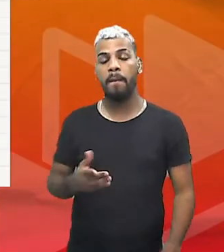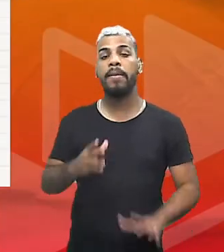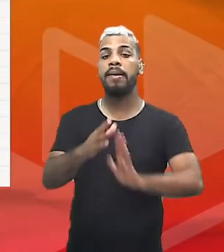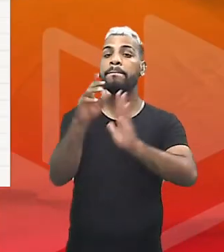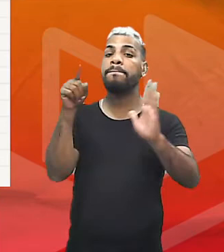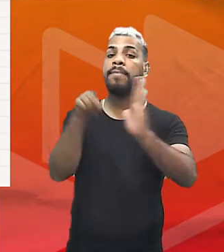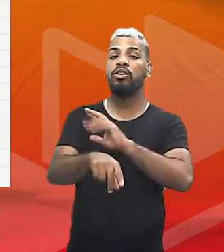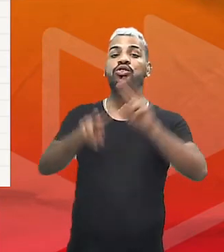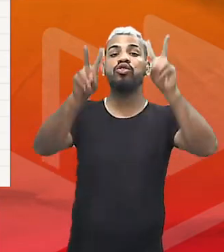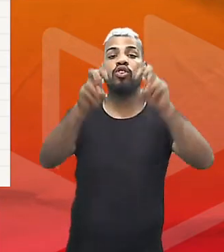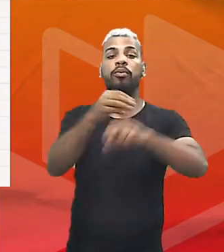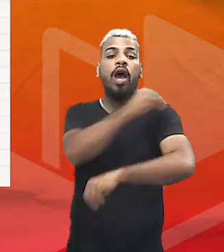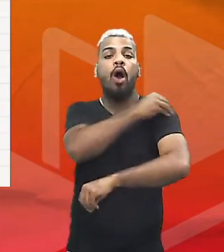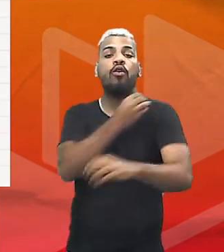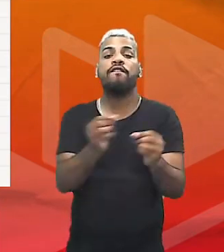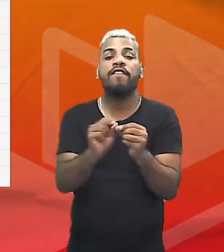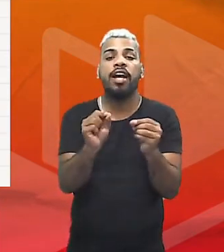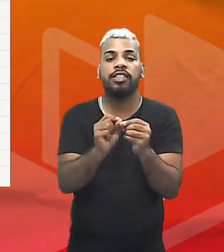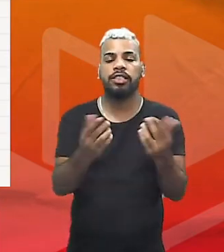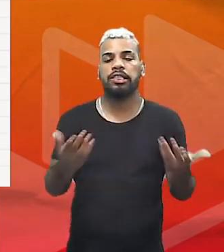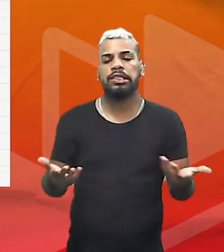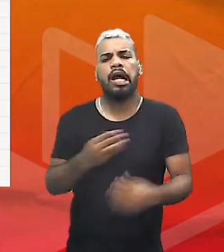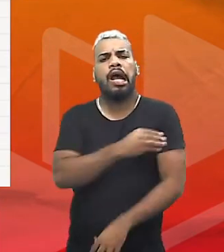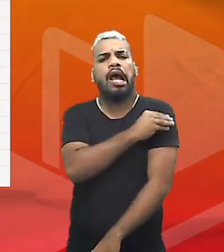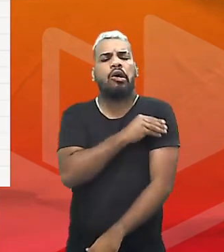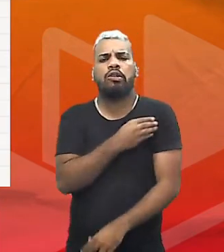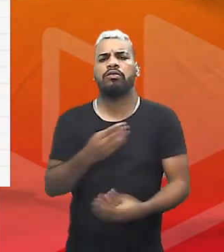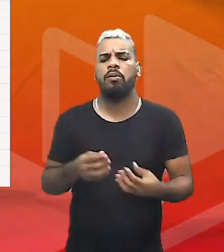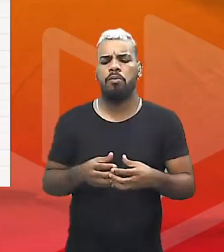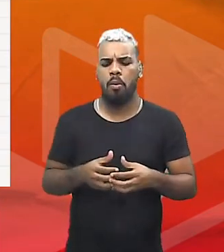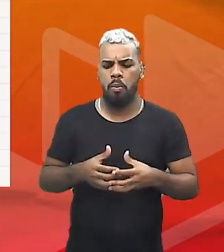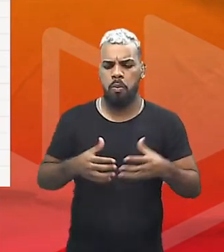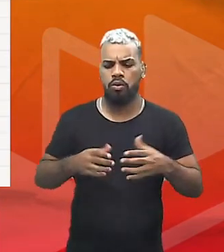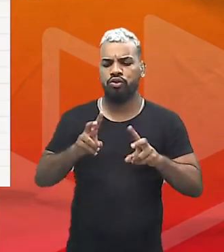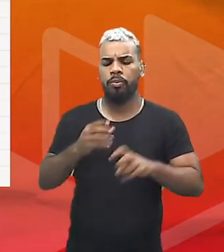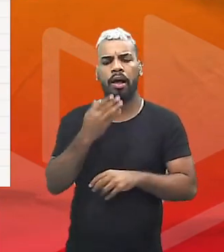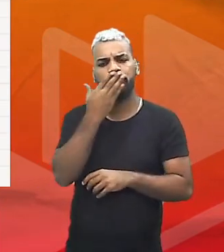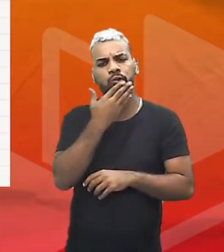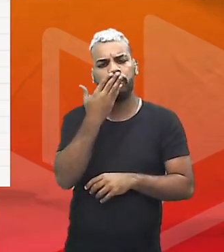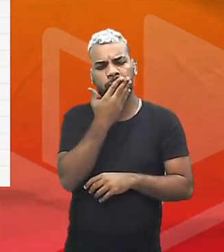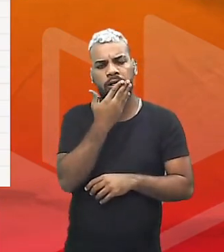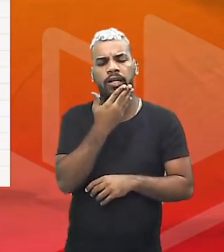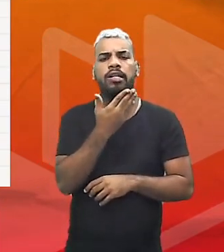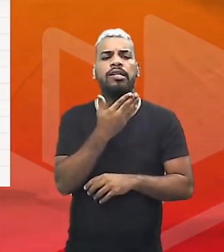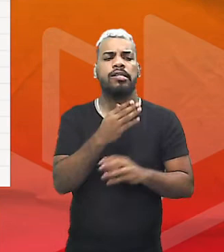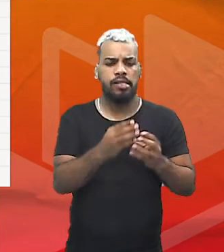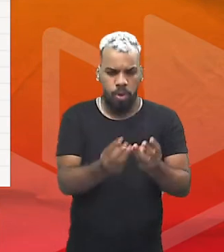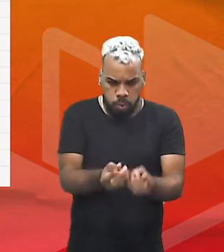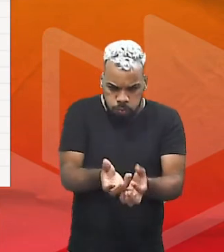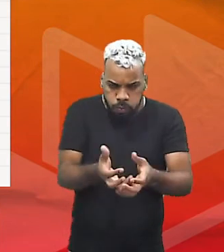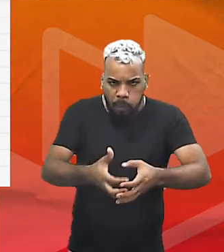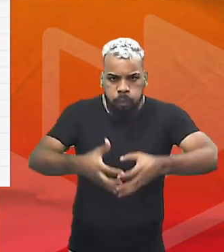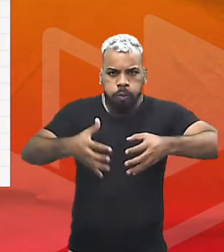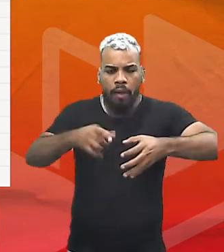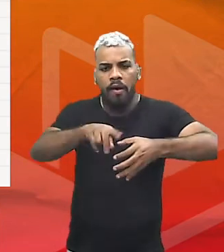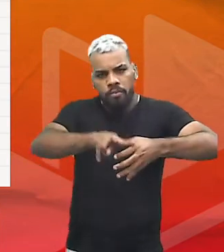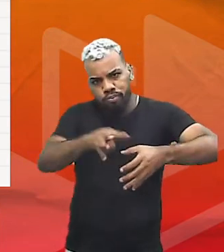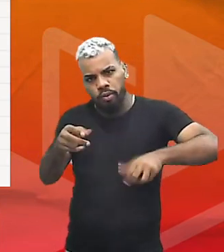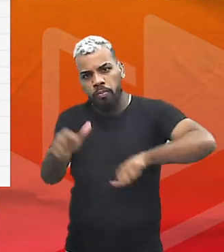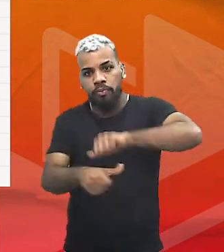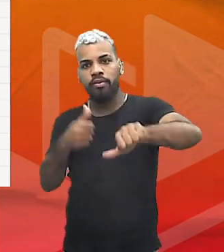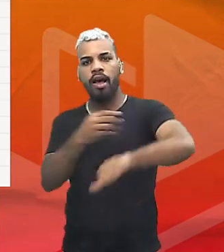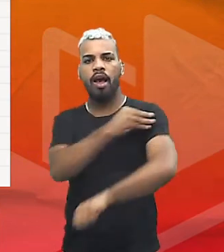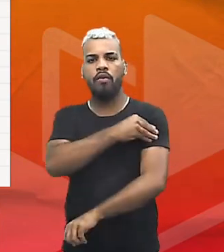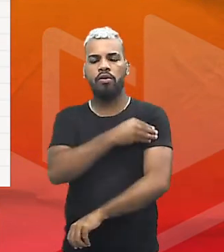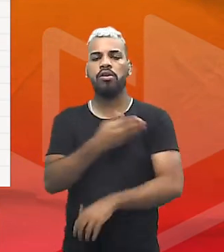que produz o álcool tá falando da fermentação do açúcar que vai produzir algo Então essa fermentação